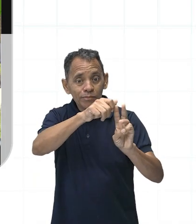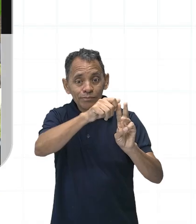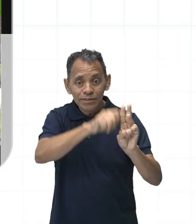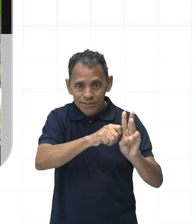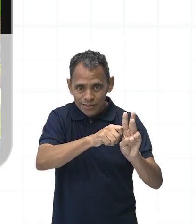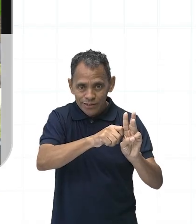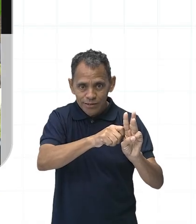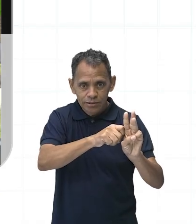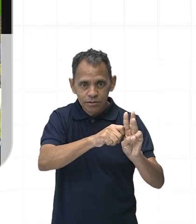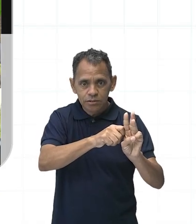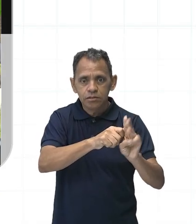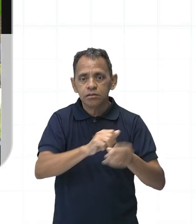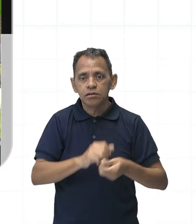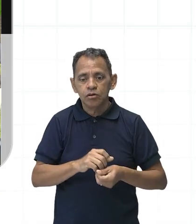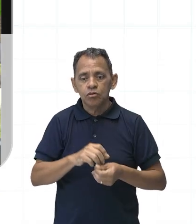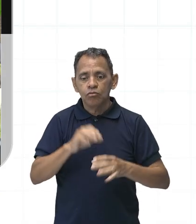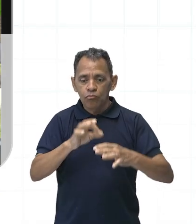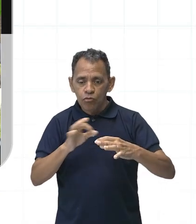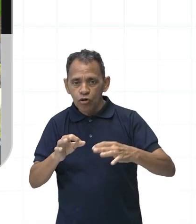cultivar ali